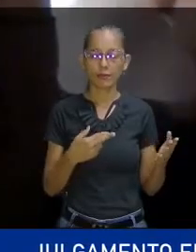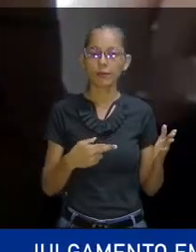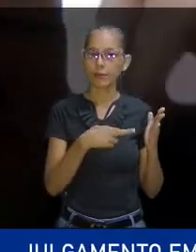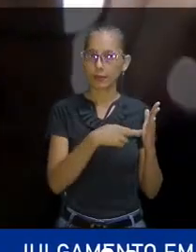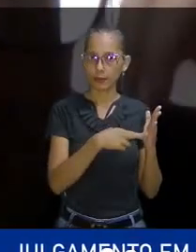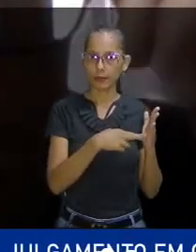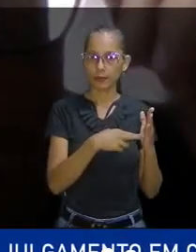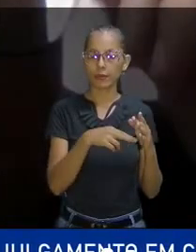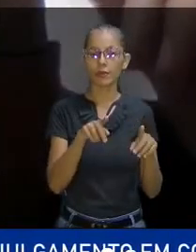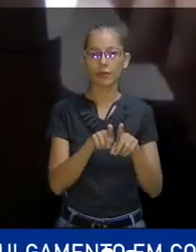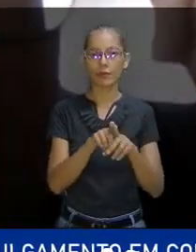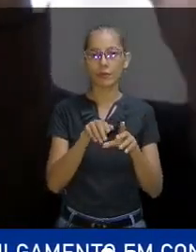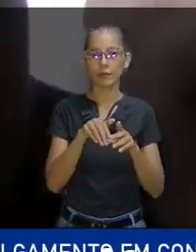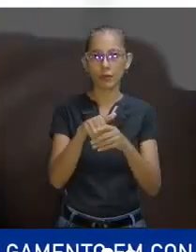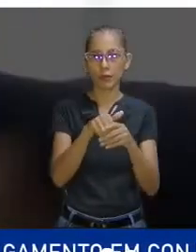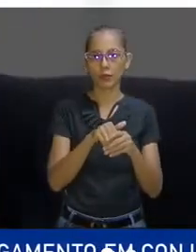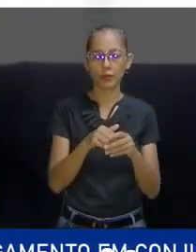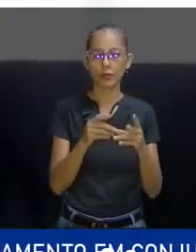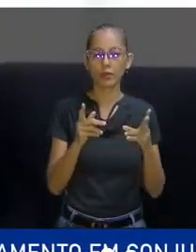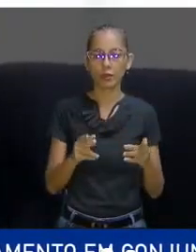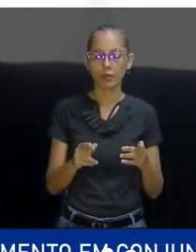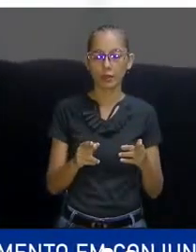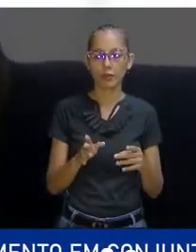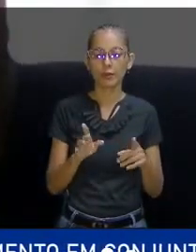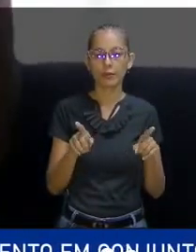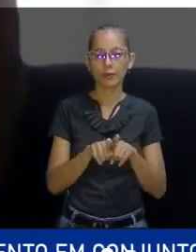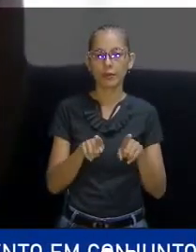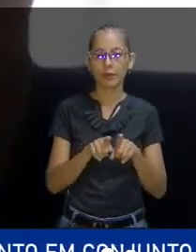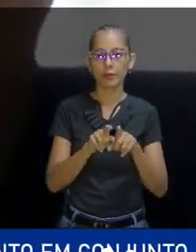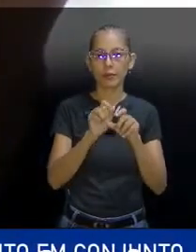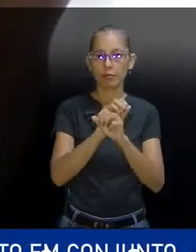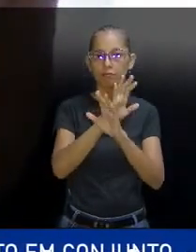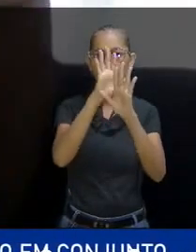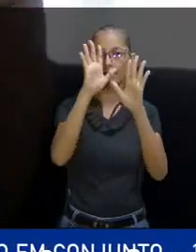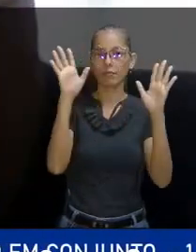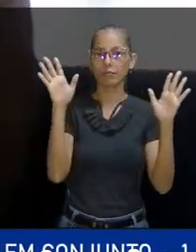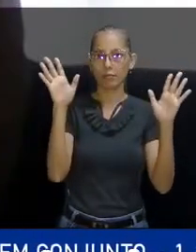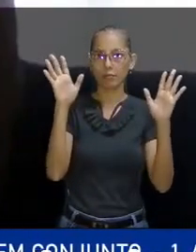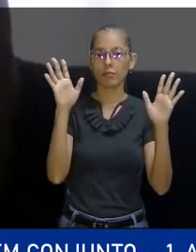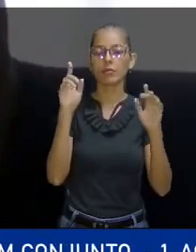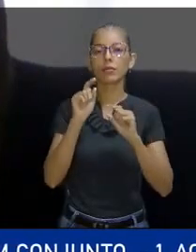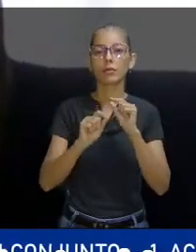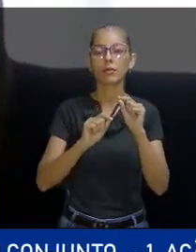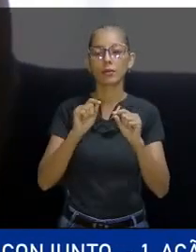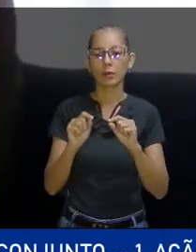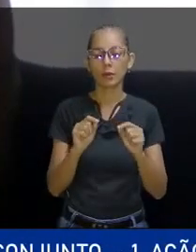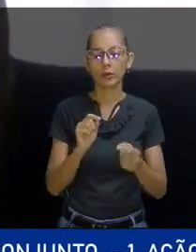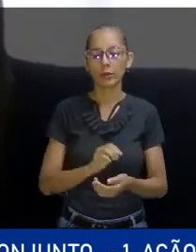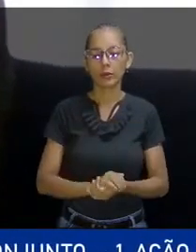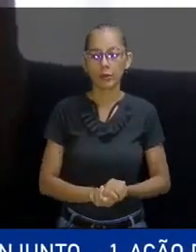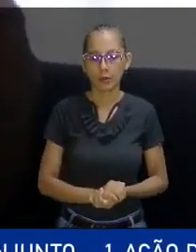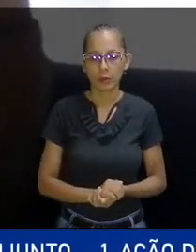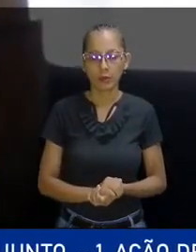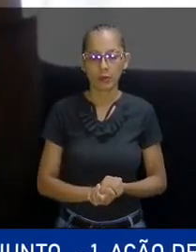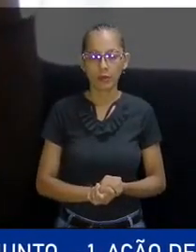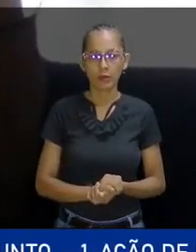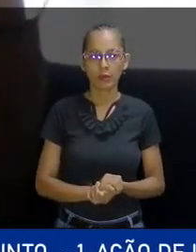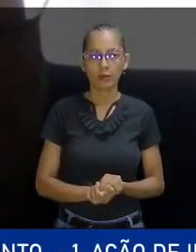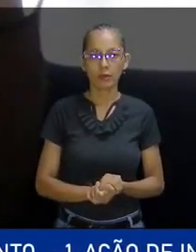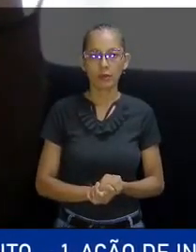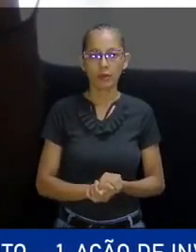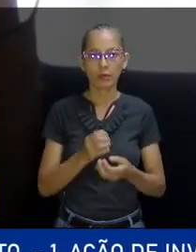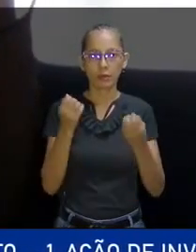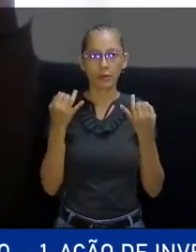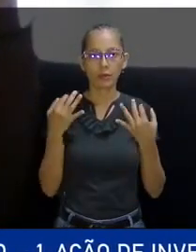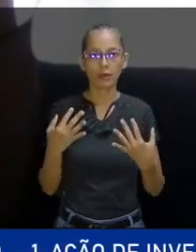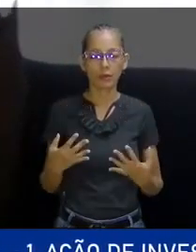Rivaldo Valente. uma vez que ele esclareceu de forma bem fundamentada sobre a autonomia e independência